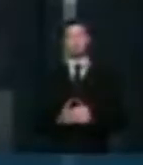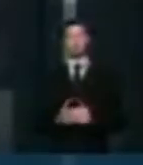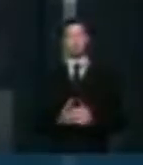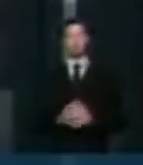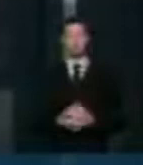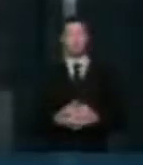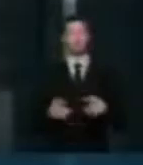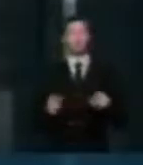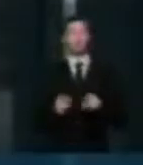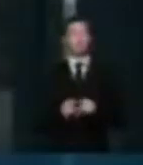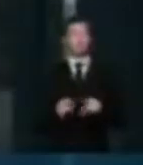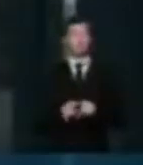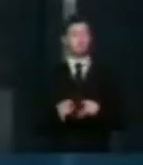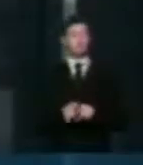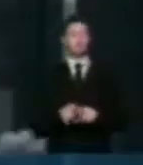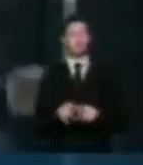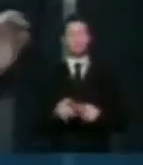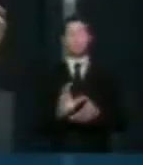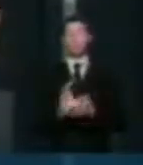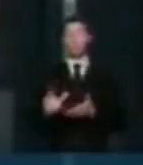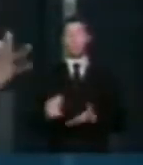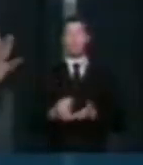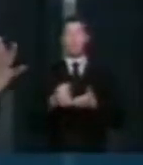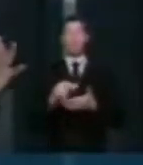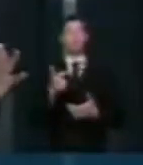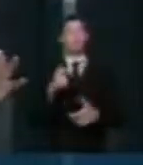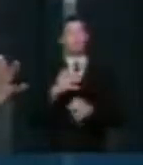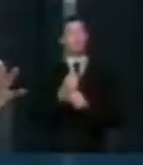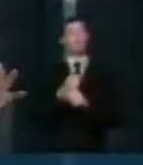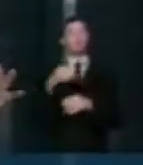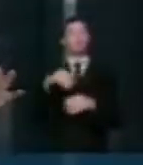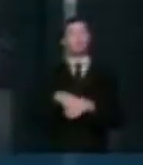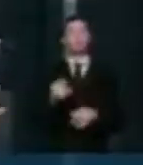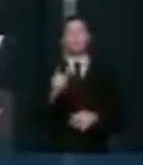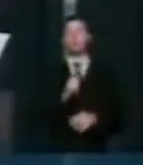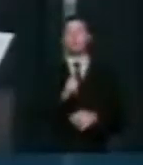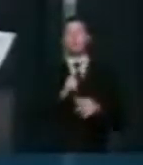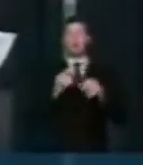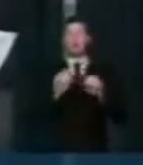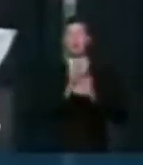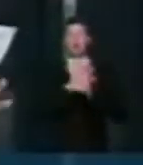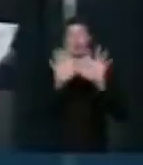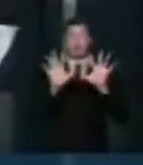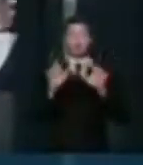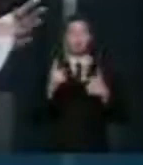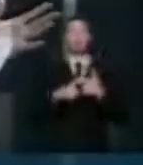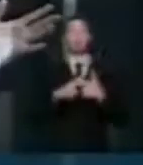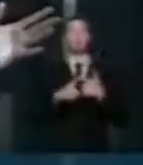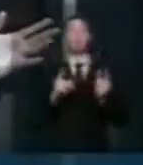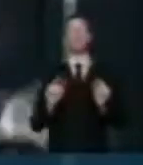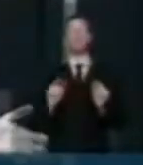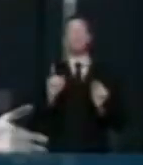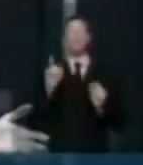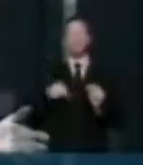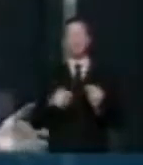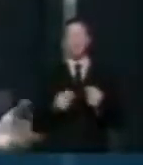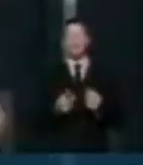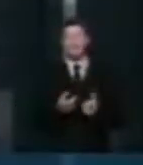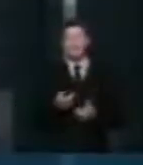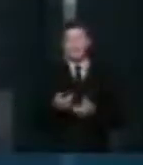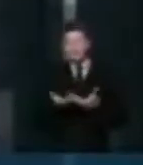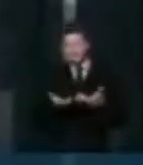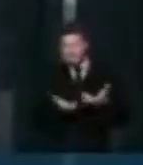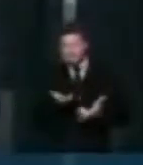que o subsídio não está no orçamento, o que compromete seriamente a transparência. O governo acaba criando um jeitinho contábil.